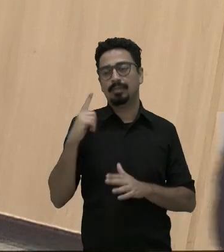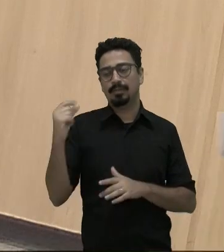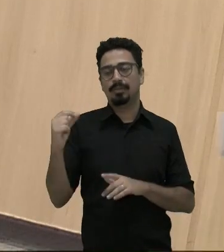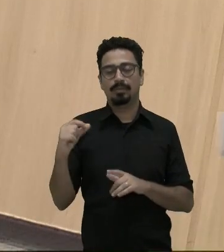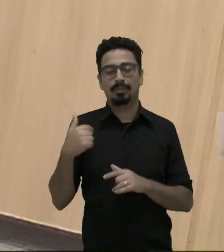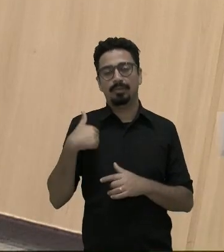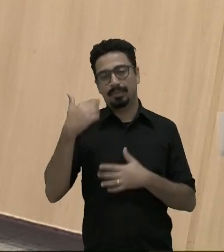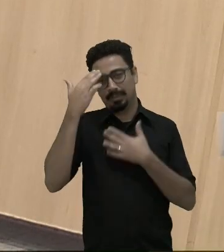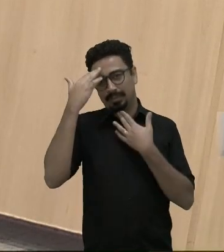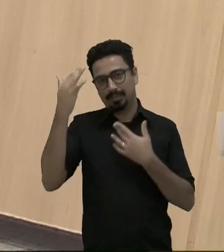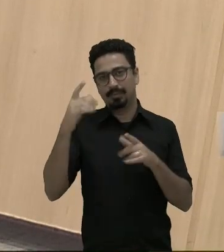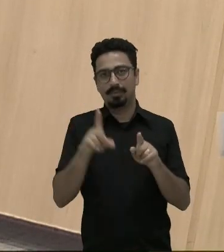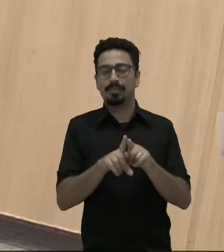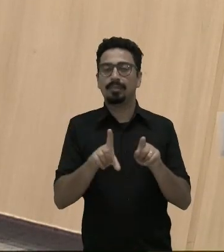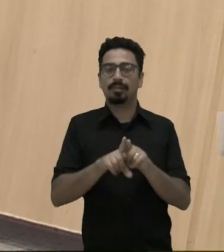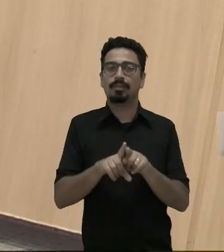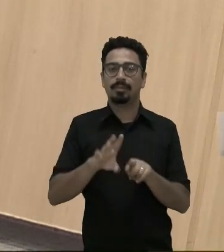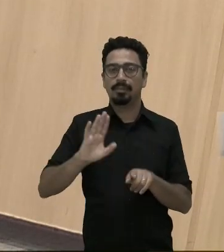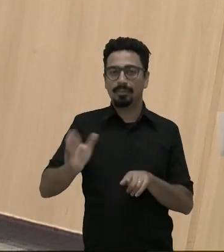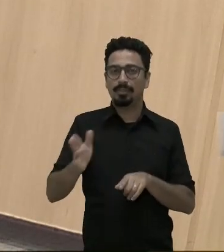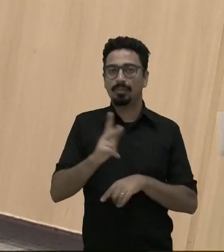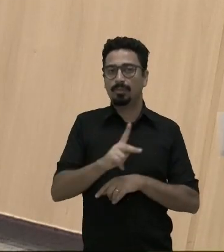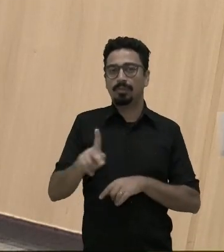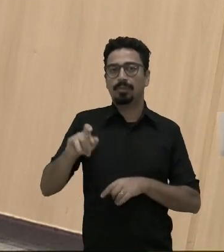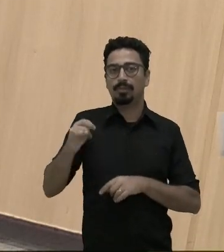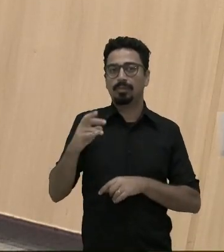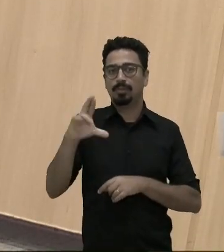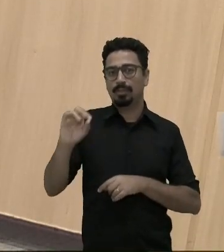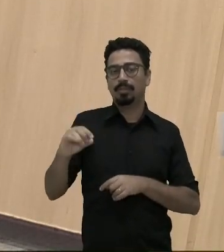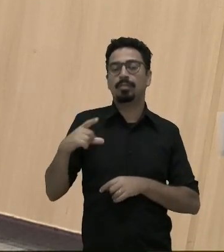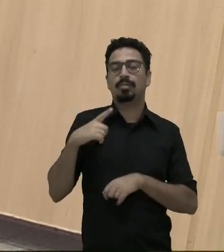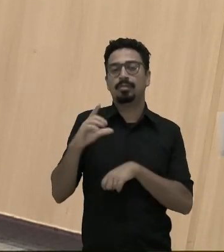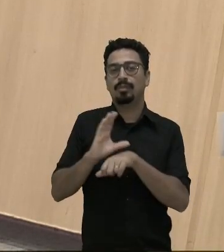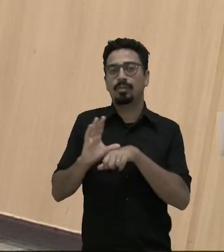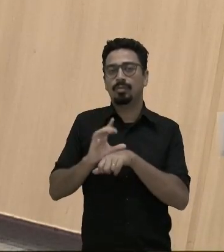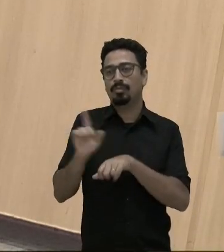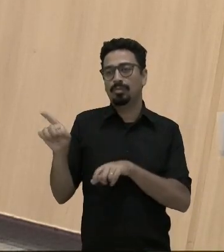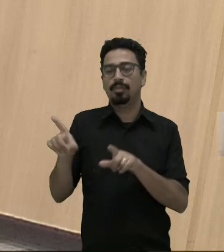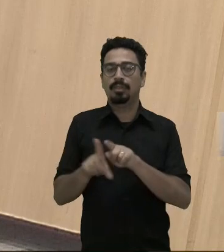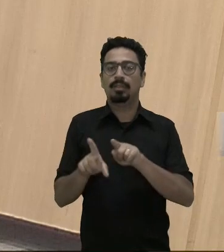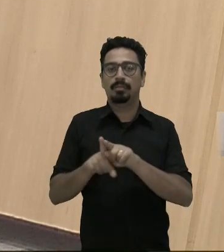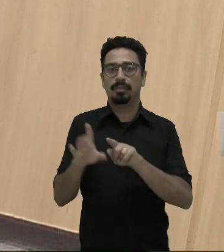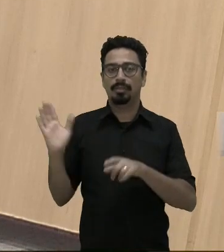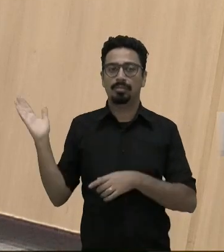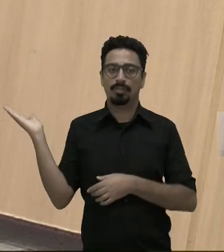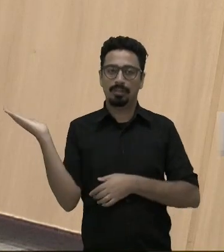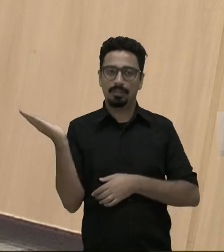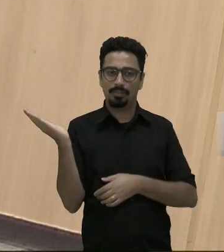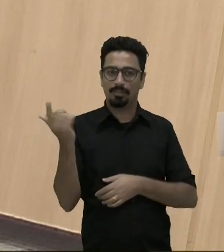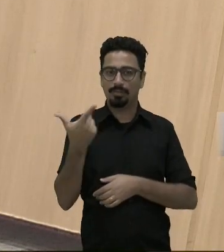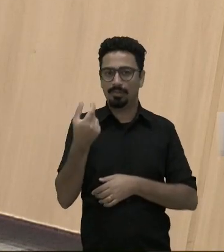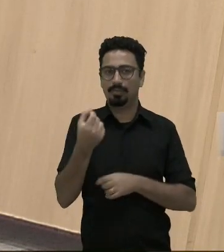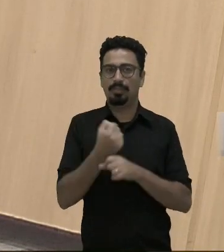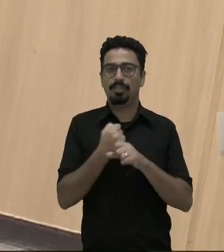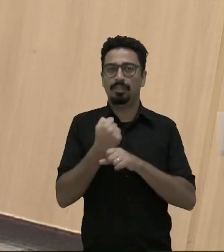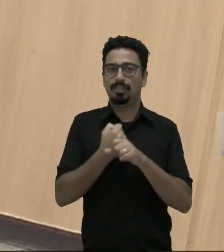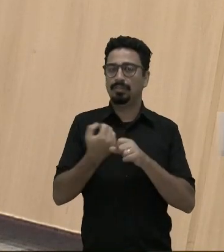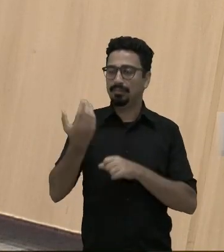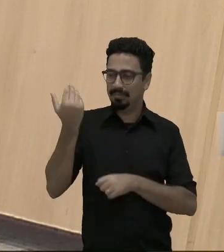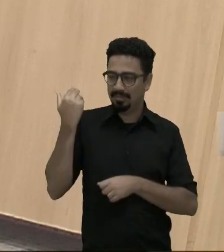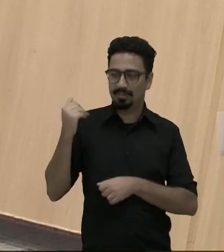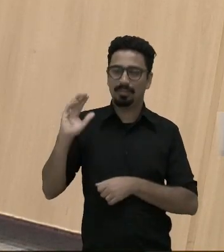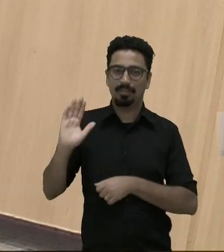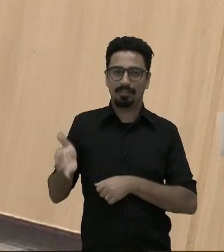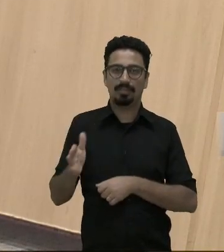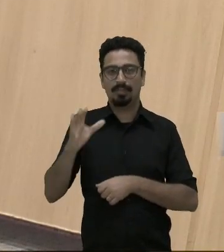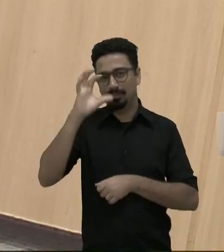agradeço muito. Agradecer ao professor Jair também, que tive a oportunidade de fazer um curso com ele de garçom há 20 anos atrás, então aprendi muita